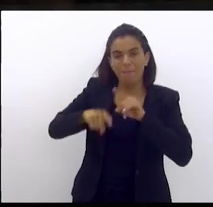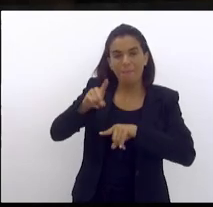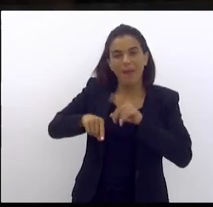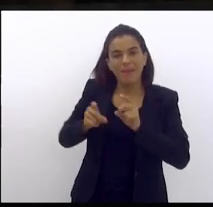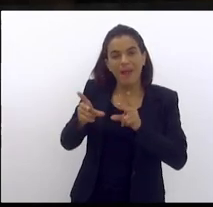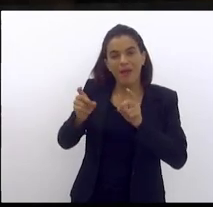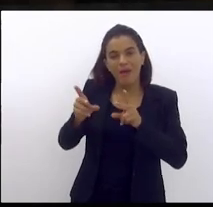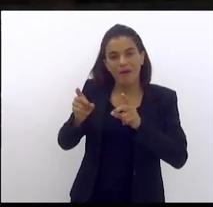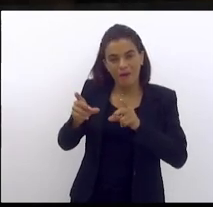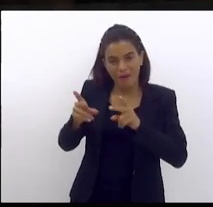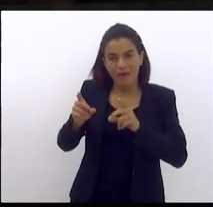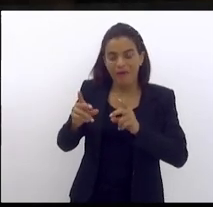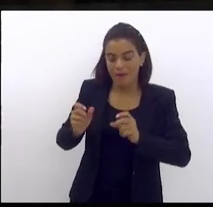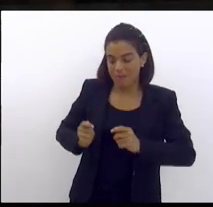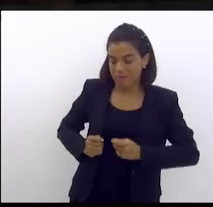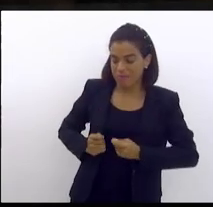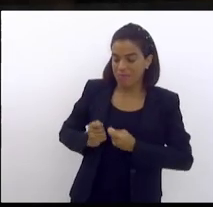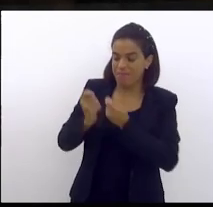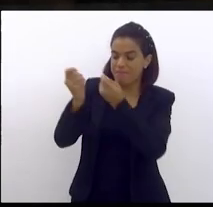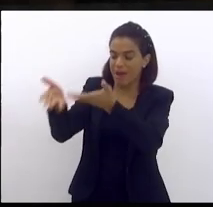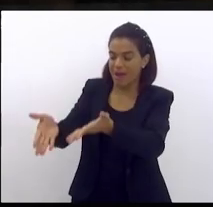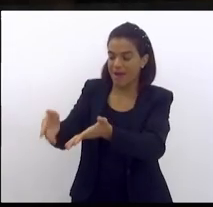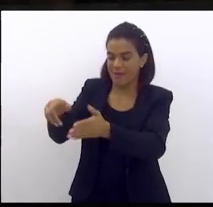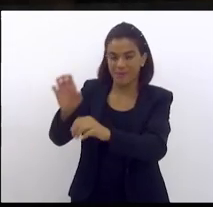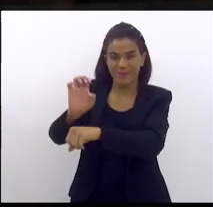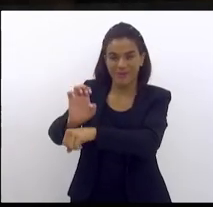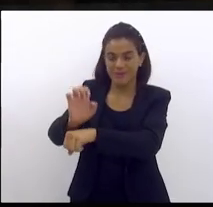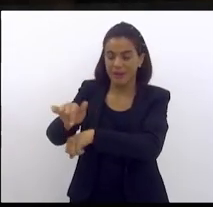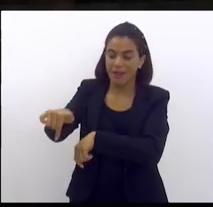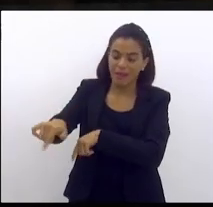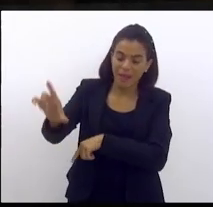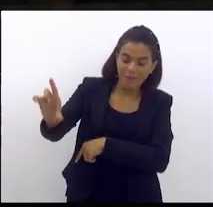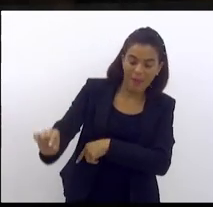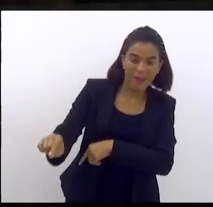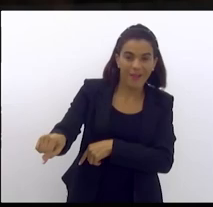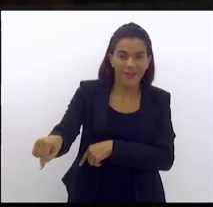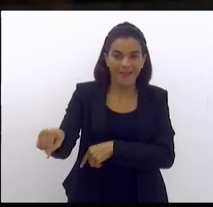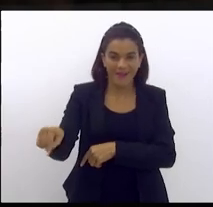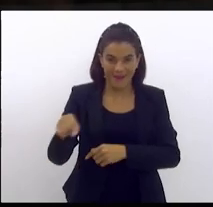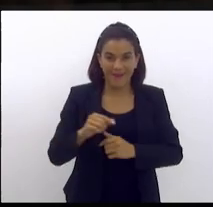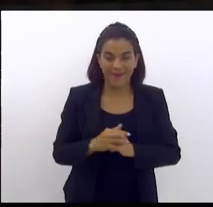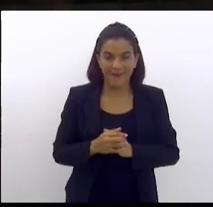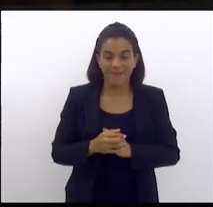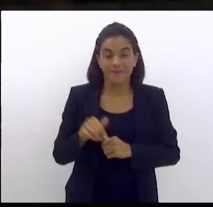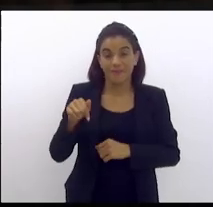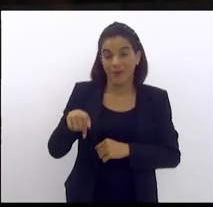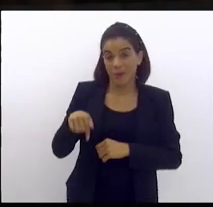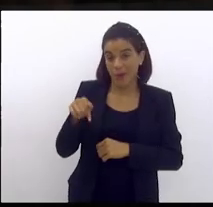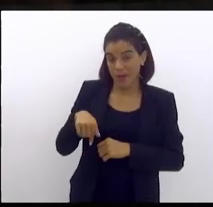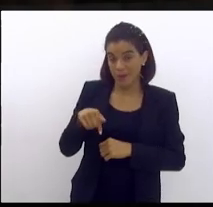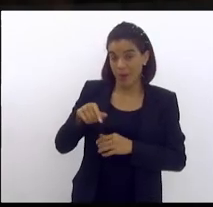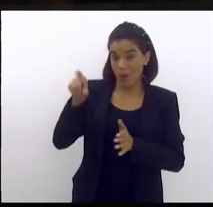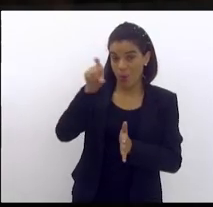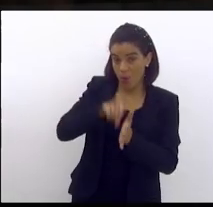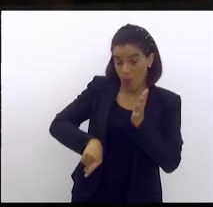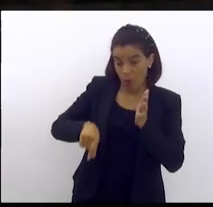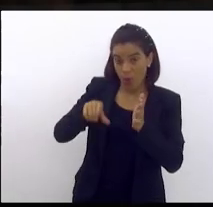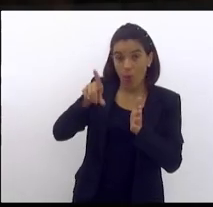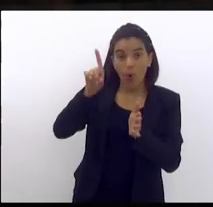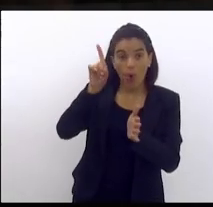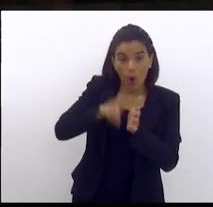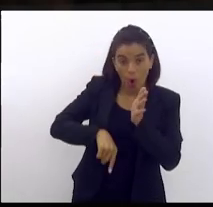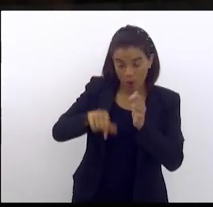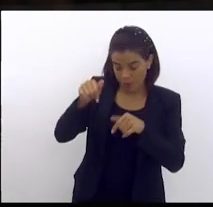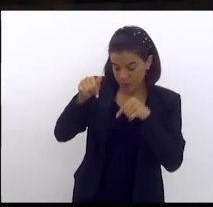empresa que for para aquele estado tem um malía menor quando você tributa no